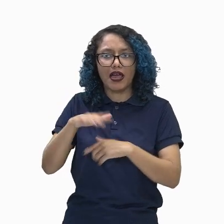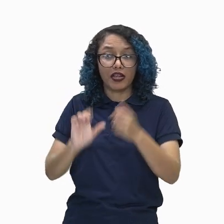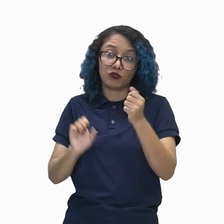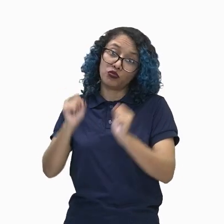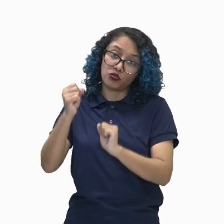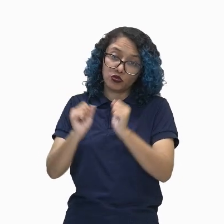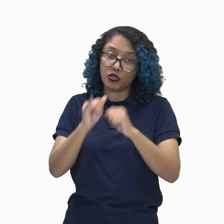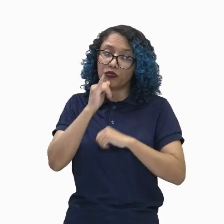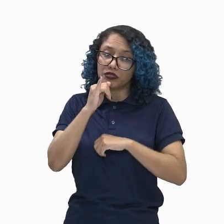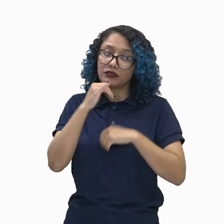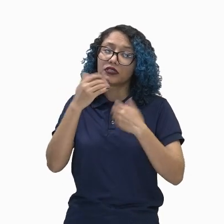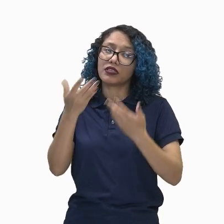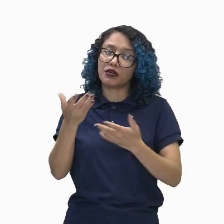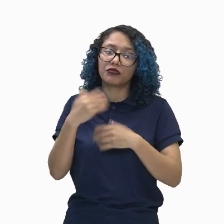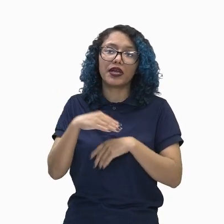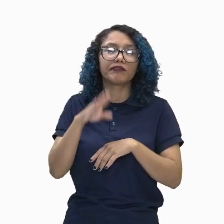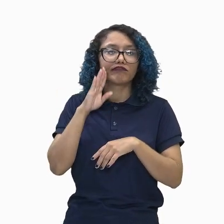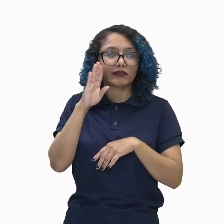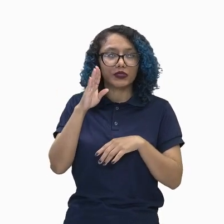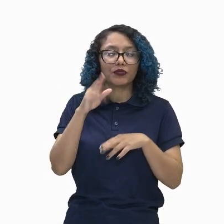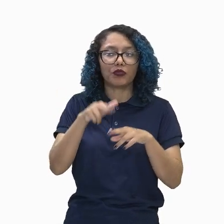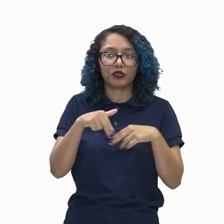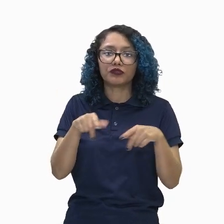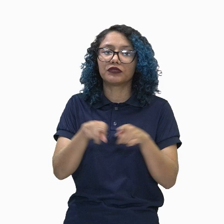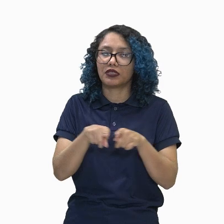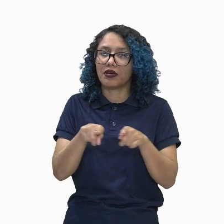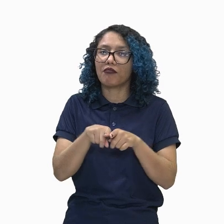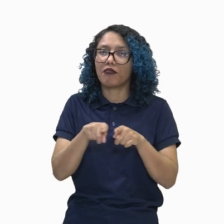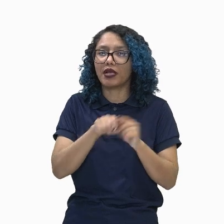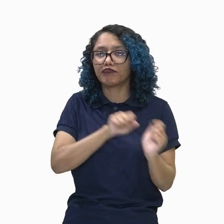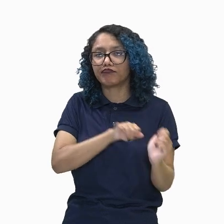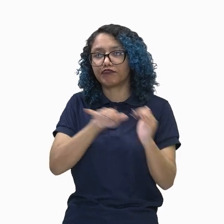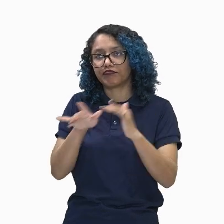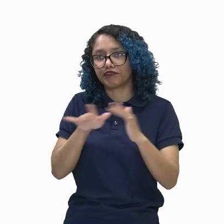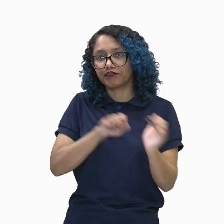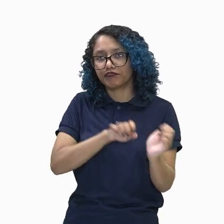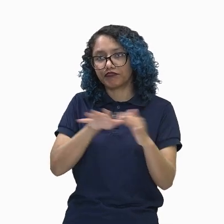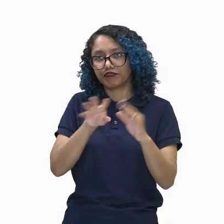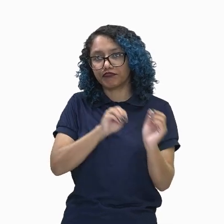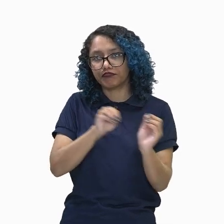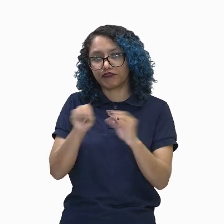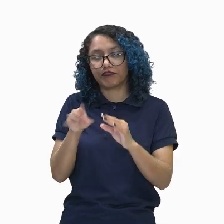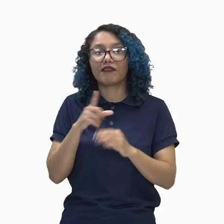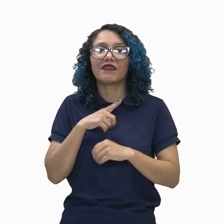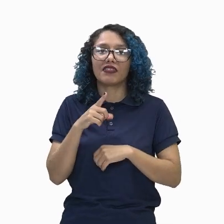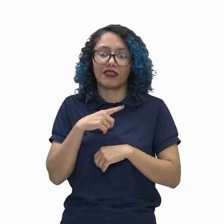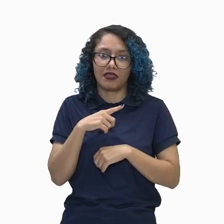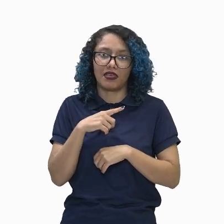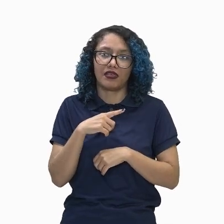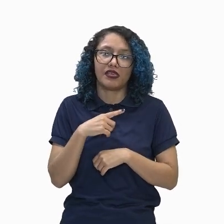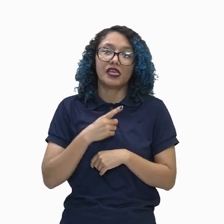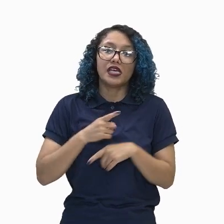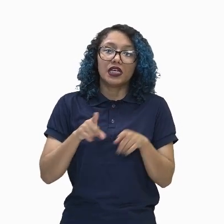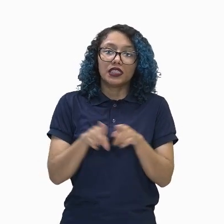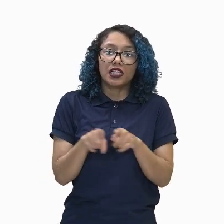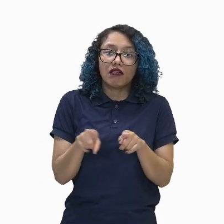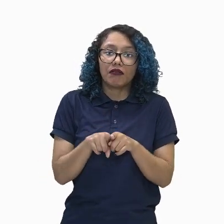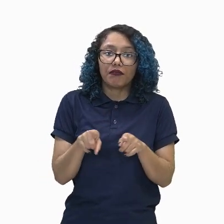êxodo rural vai ser um dos principais motivos para ocorrer esses fluxos migratórios. Estão em busca de